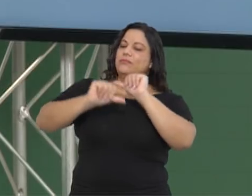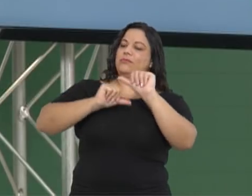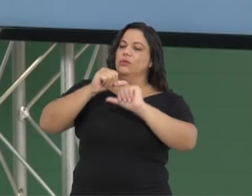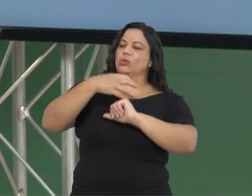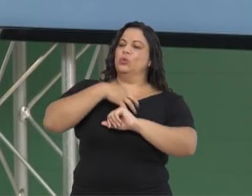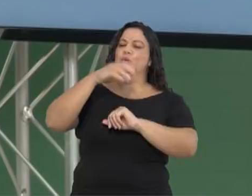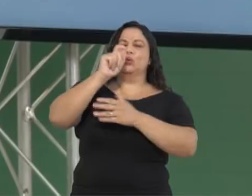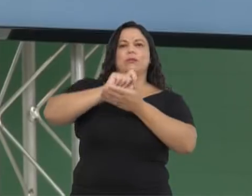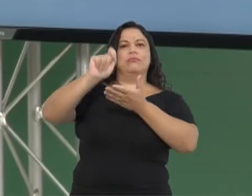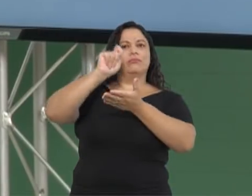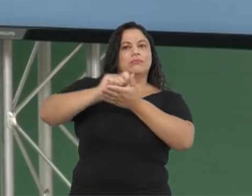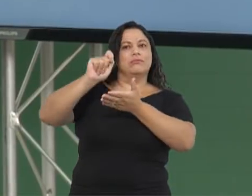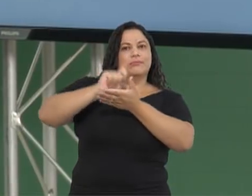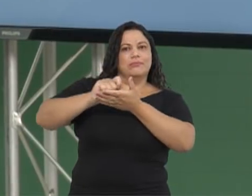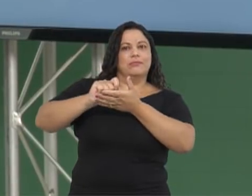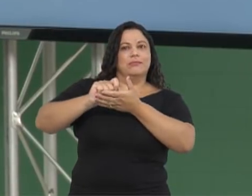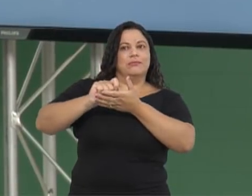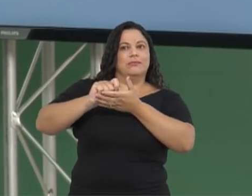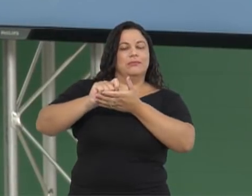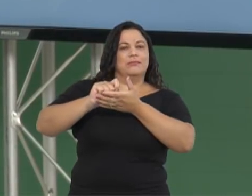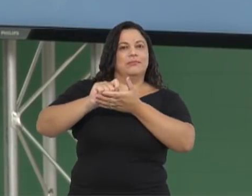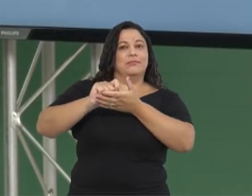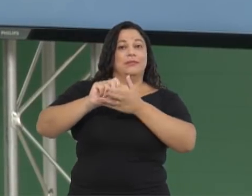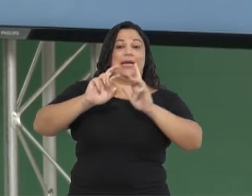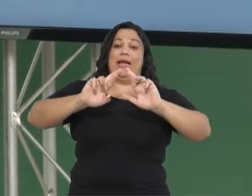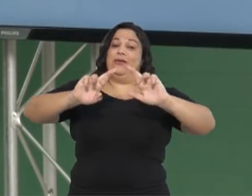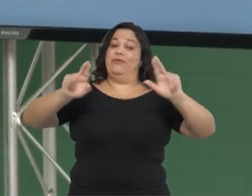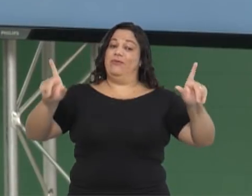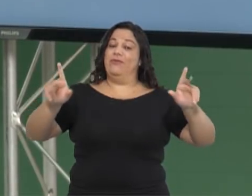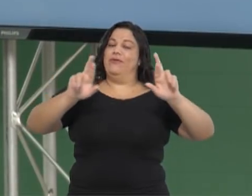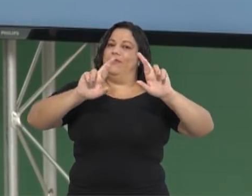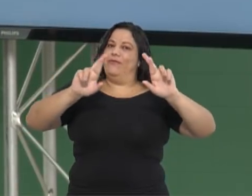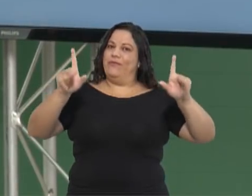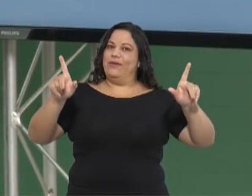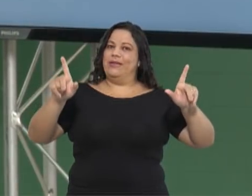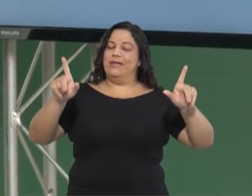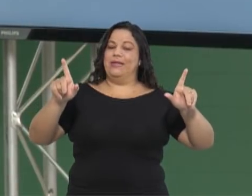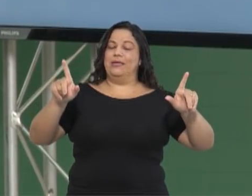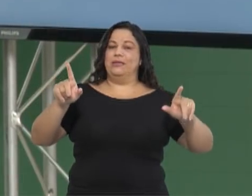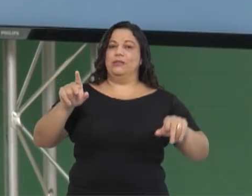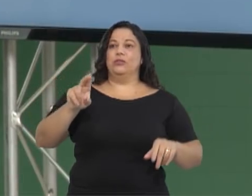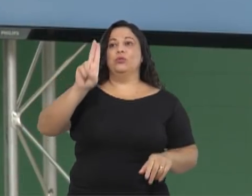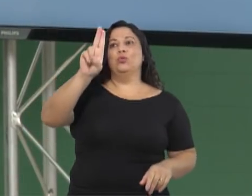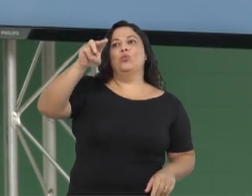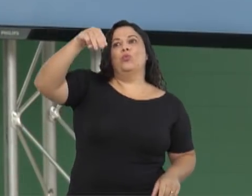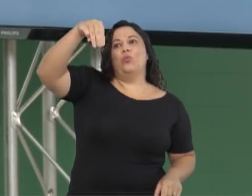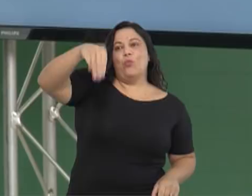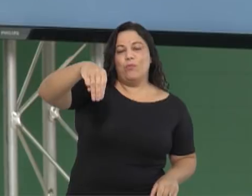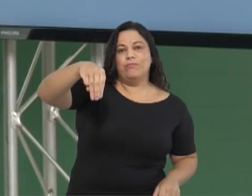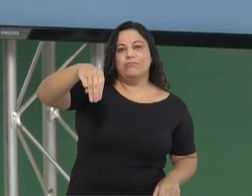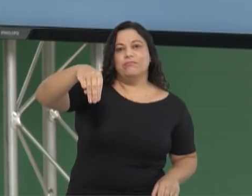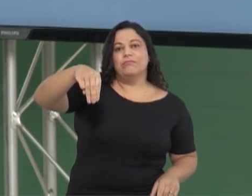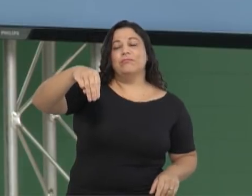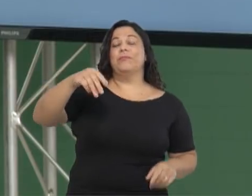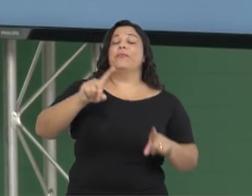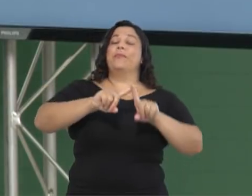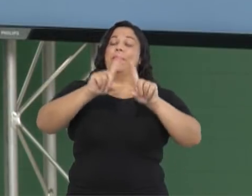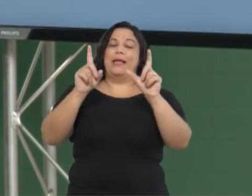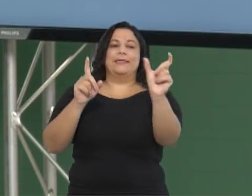escrever. Não está mais relacionado à forma de eu escrever o número 1, e sim a palavrinha